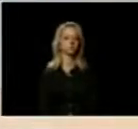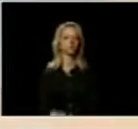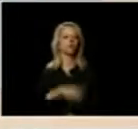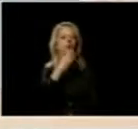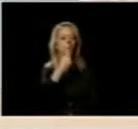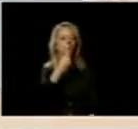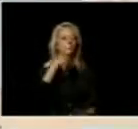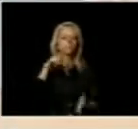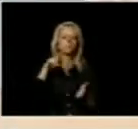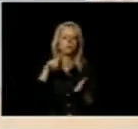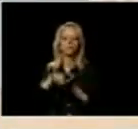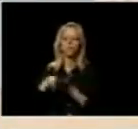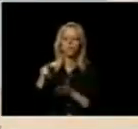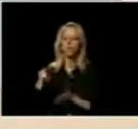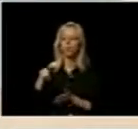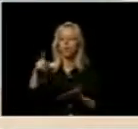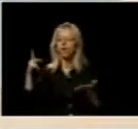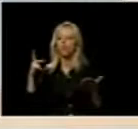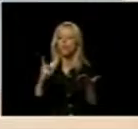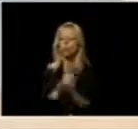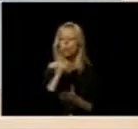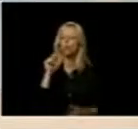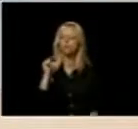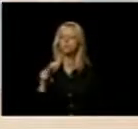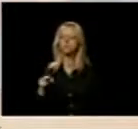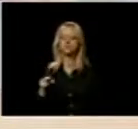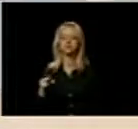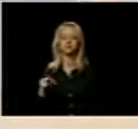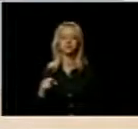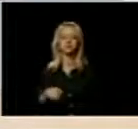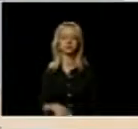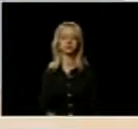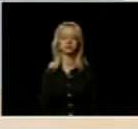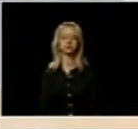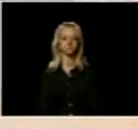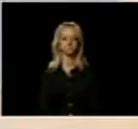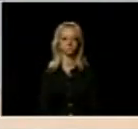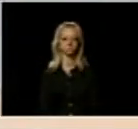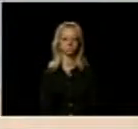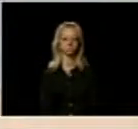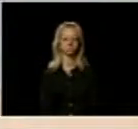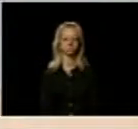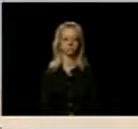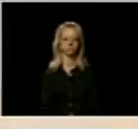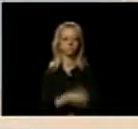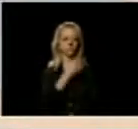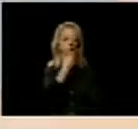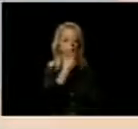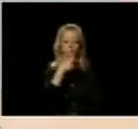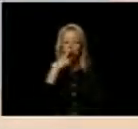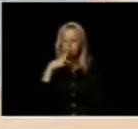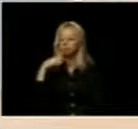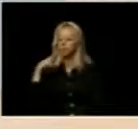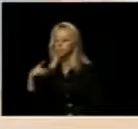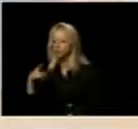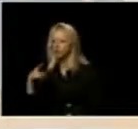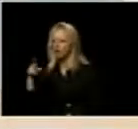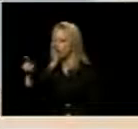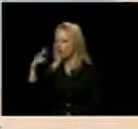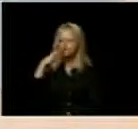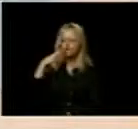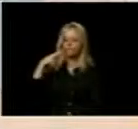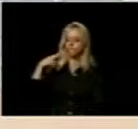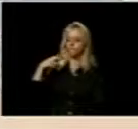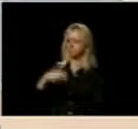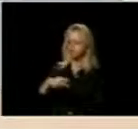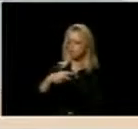moço? Ele: você não está vendo? Os quatro parafusos da roda do meu carro rebentou, como é que eu vou